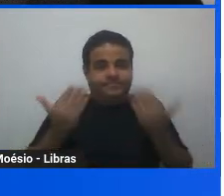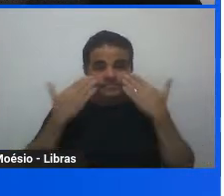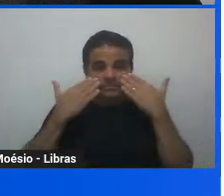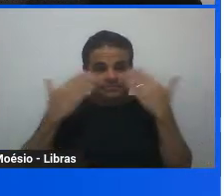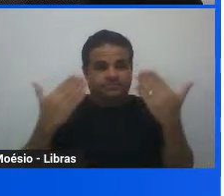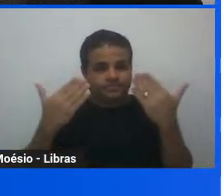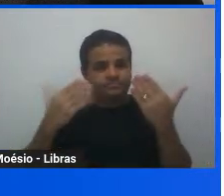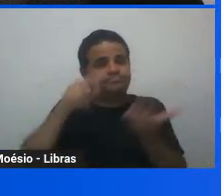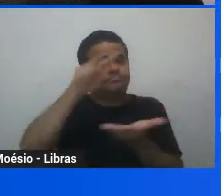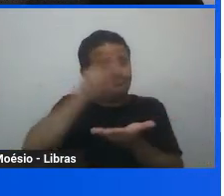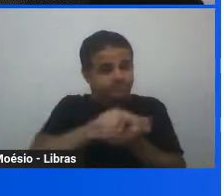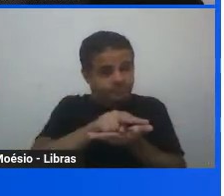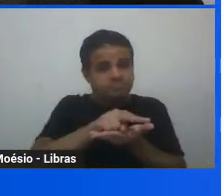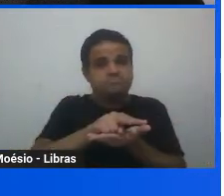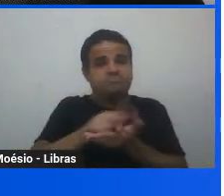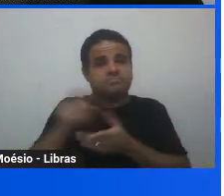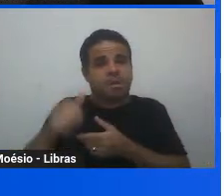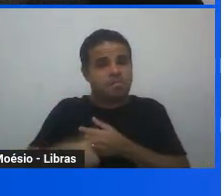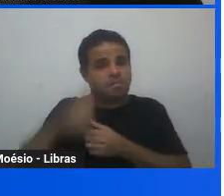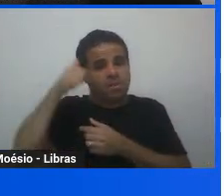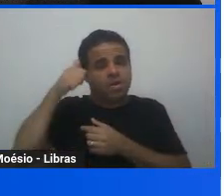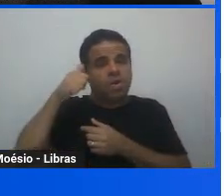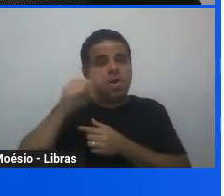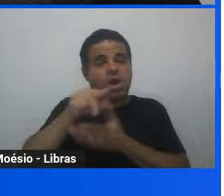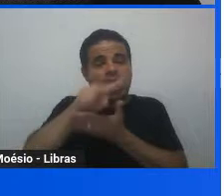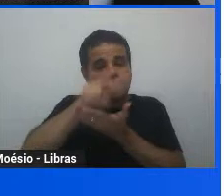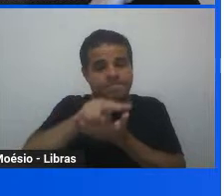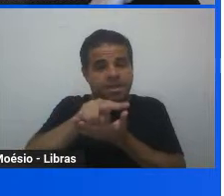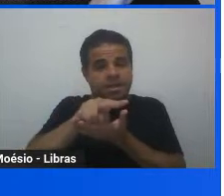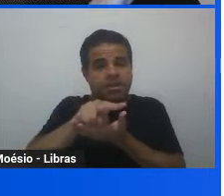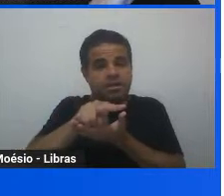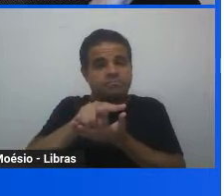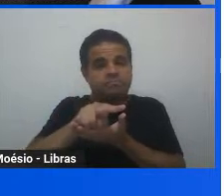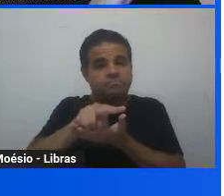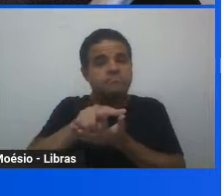de barriga para cima, com as pernas elevadas,